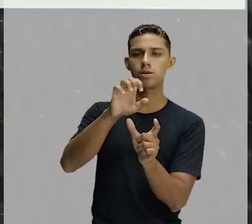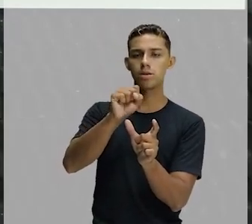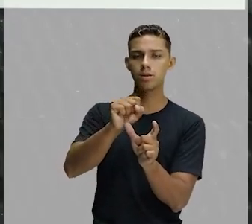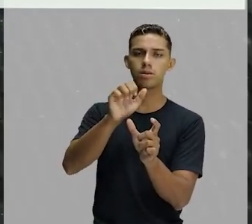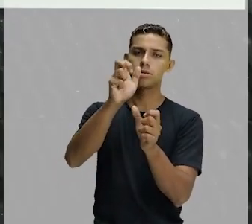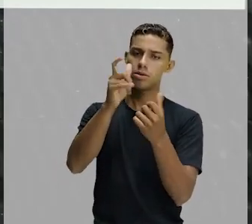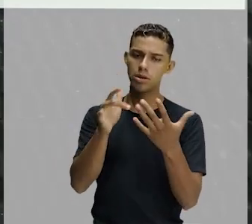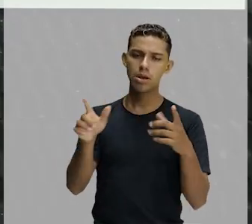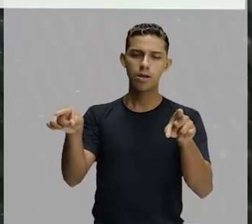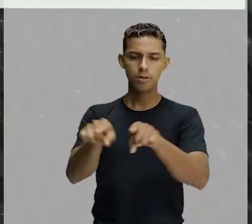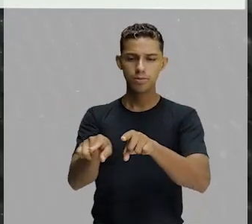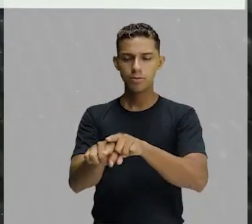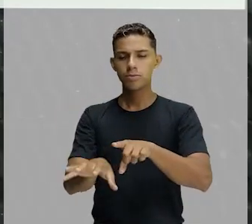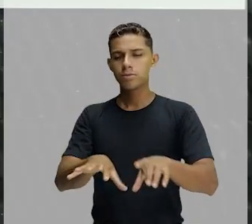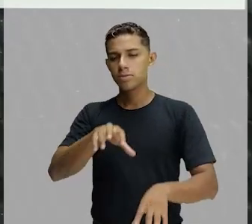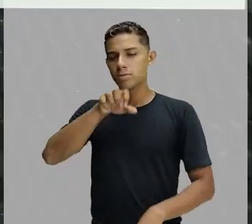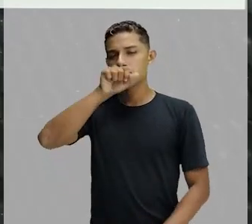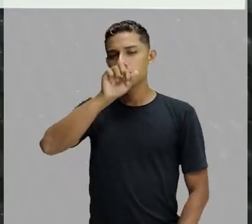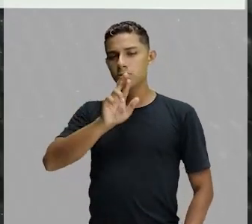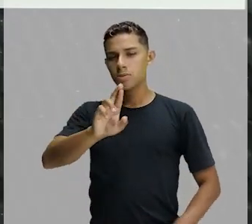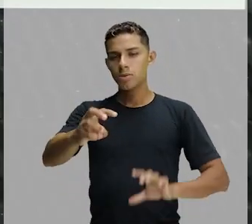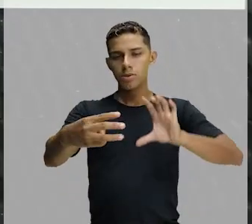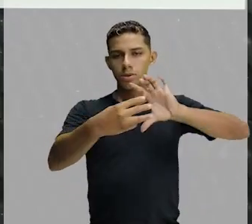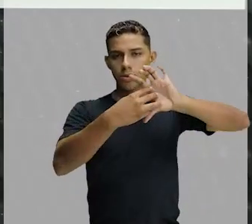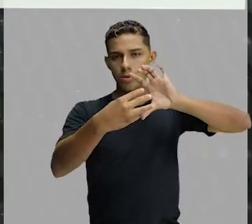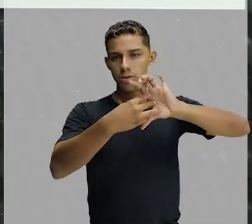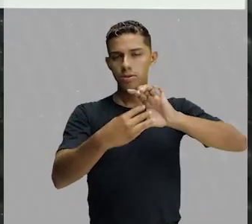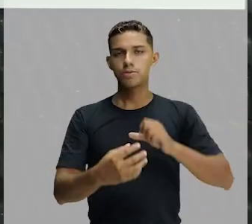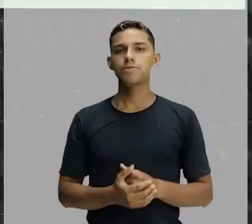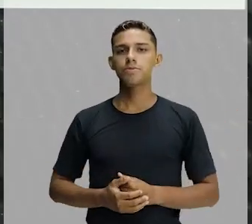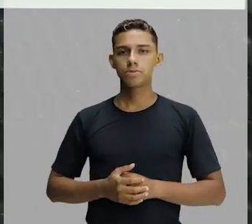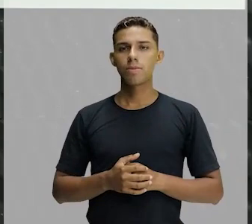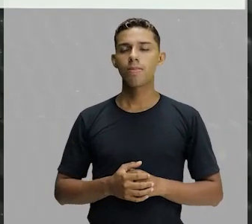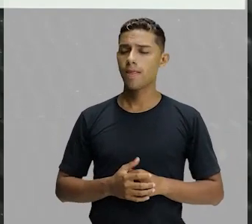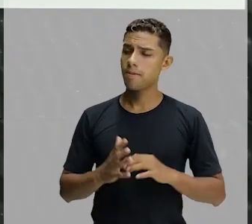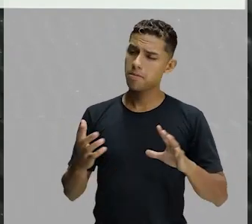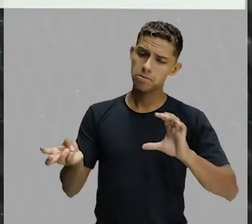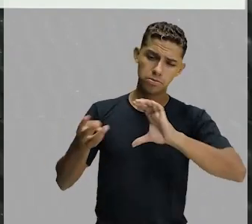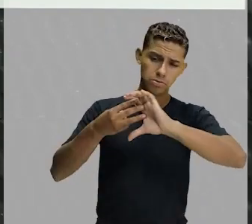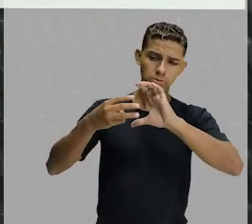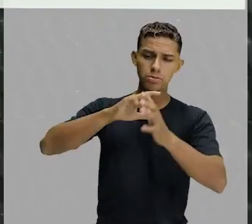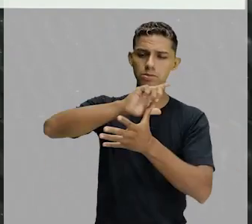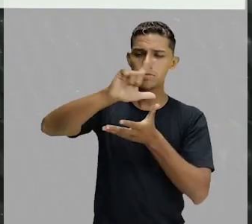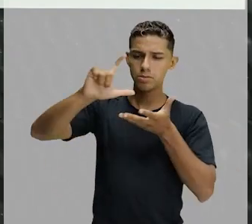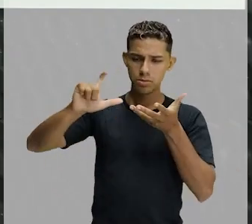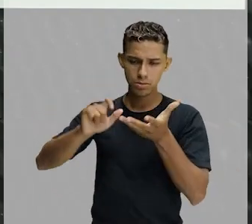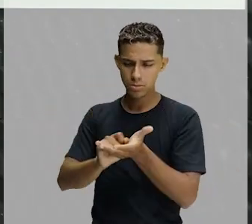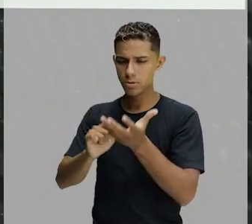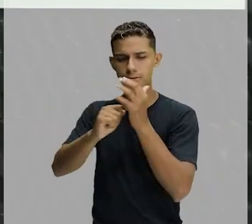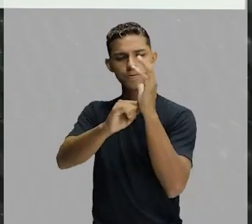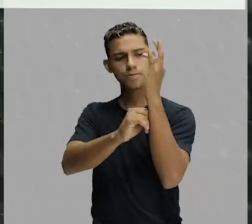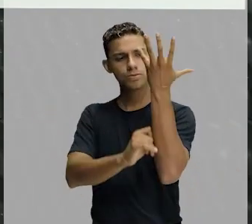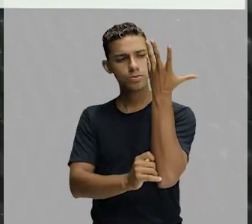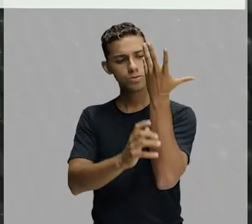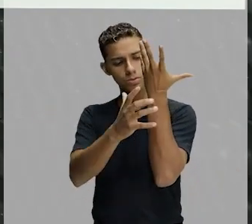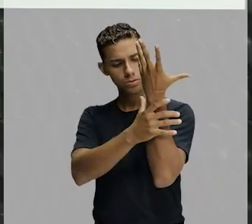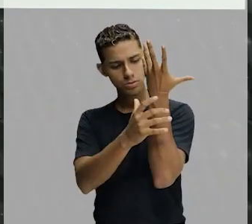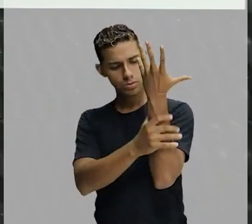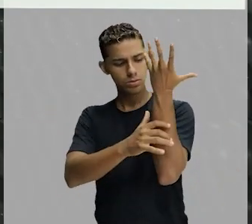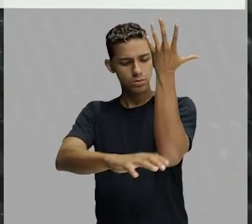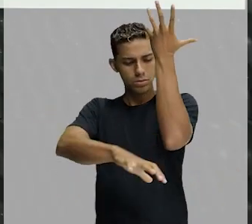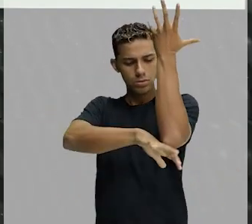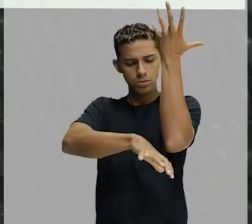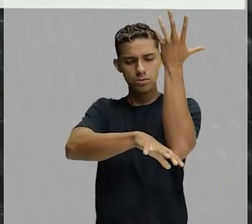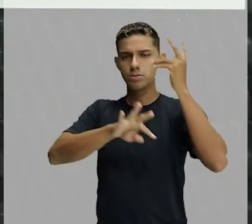ocorre também ali a respiração celular. Mas não apenas nas células das folhas, mas em todas as células da planta ocorre respiração